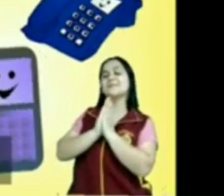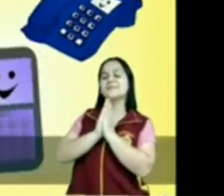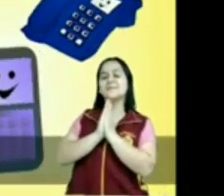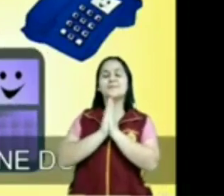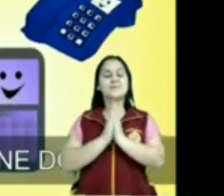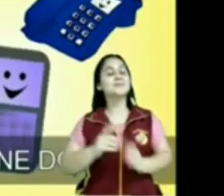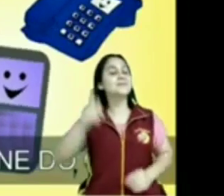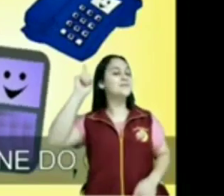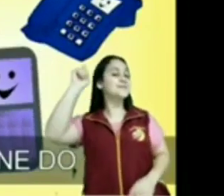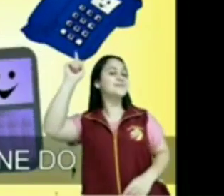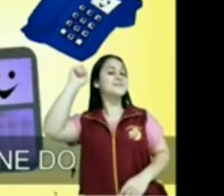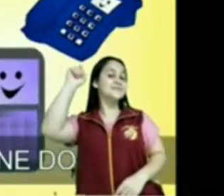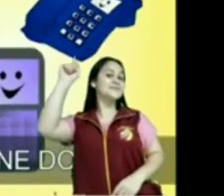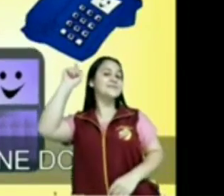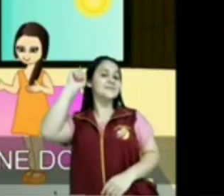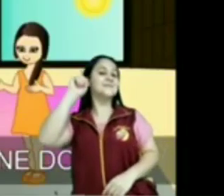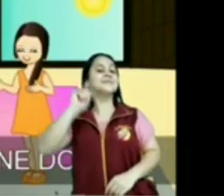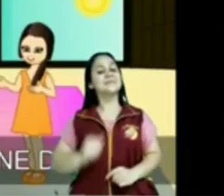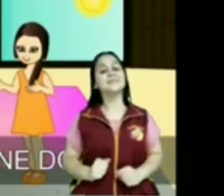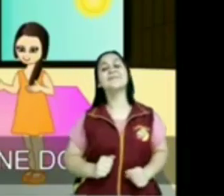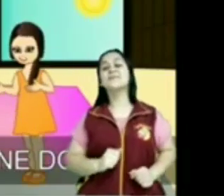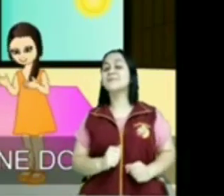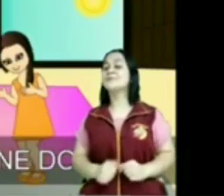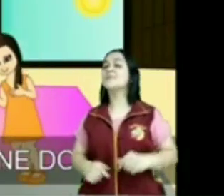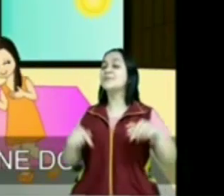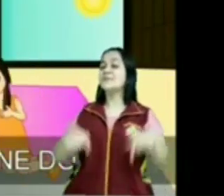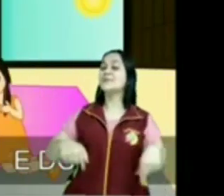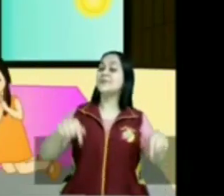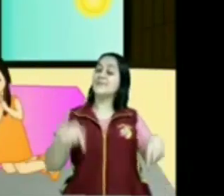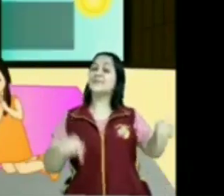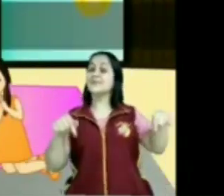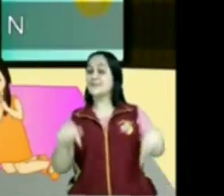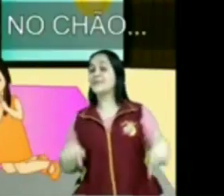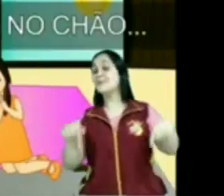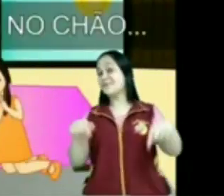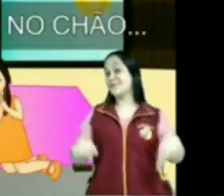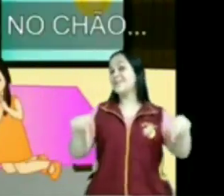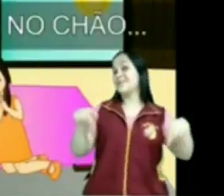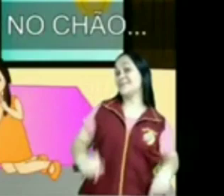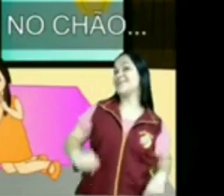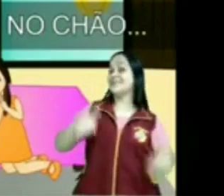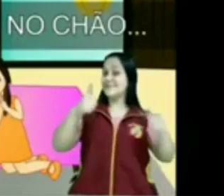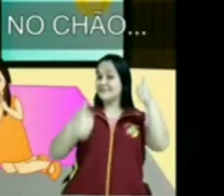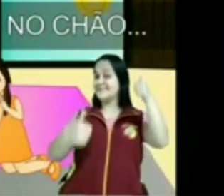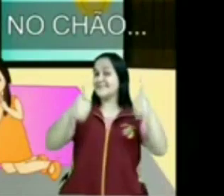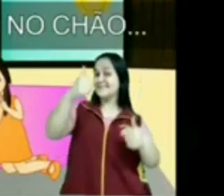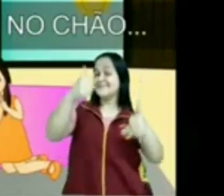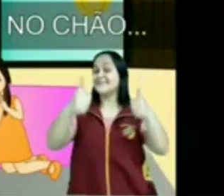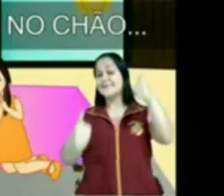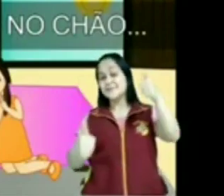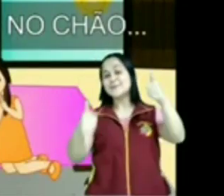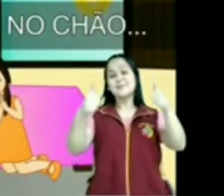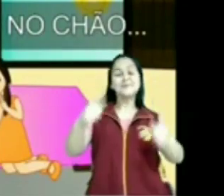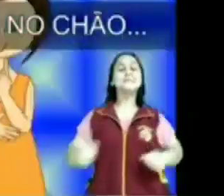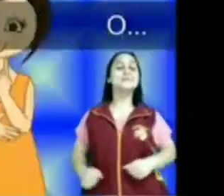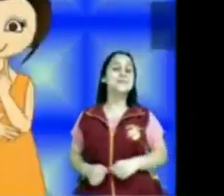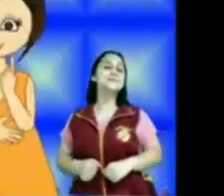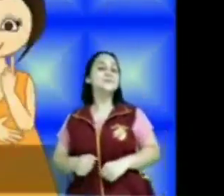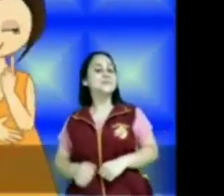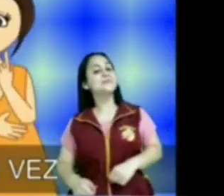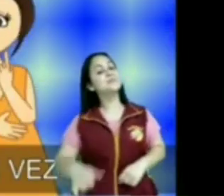oração. O telefone do céu é o joelho no